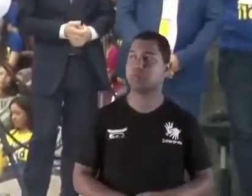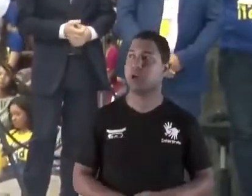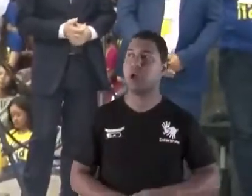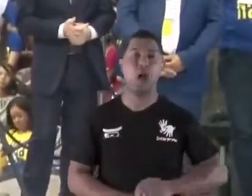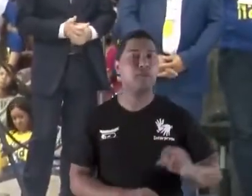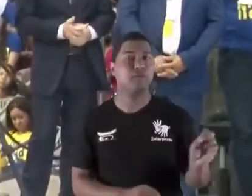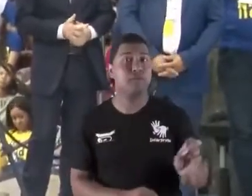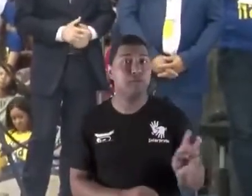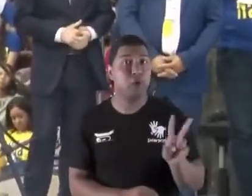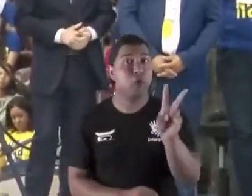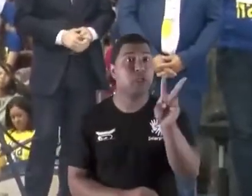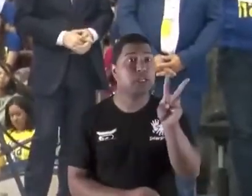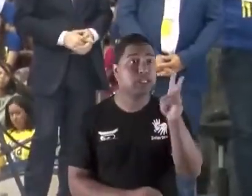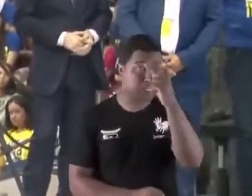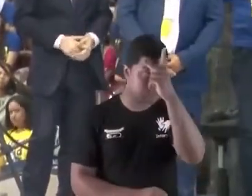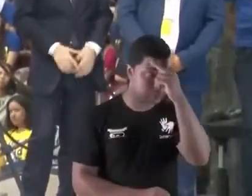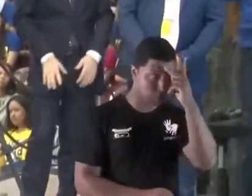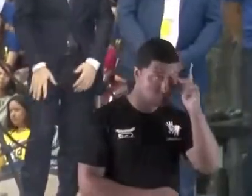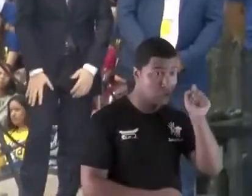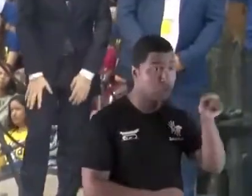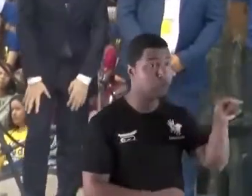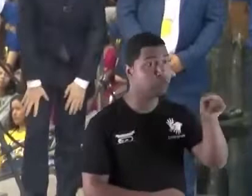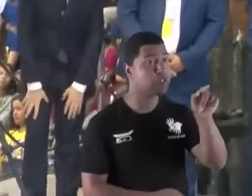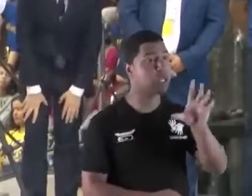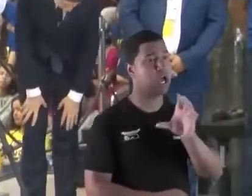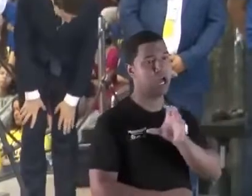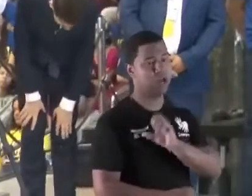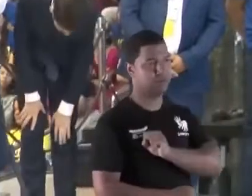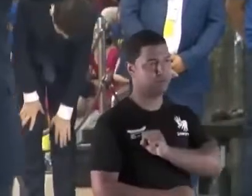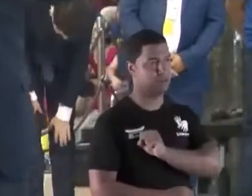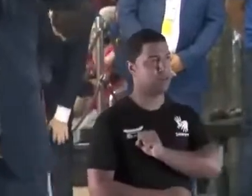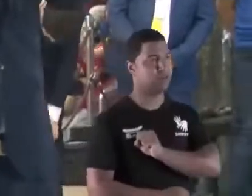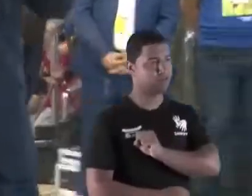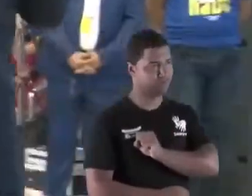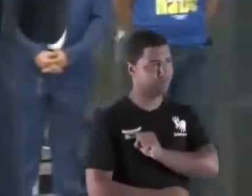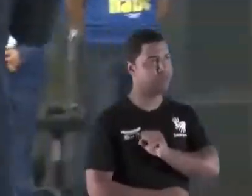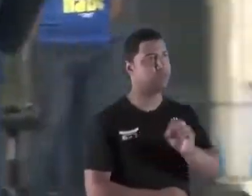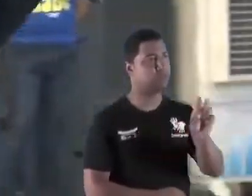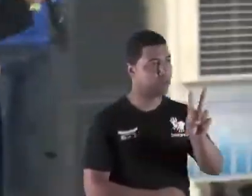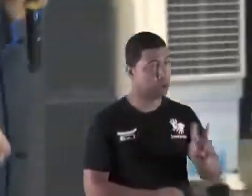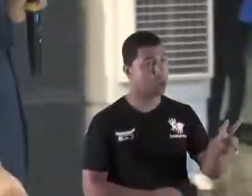Valorize quem você ama, valorize mais ainda quem ama você.